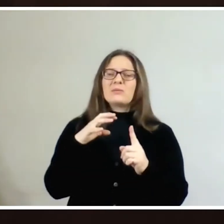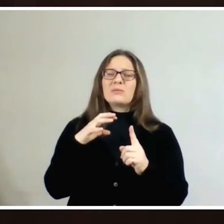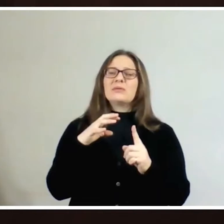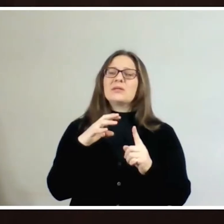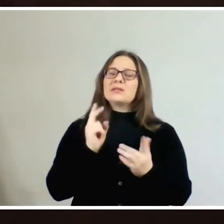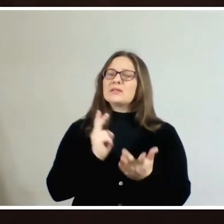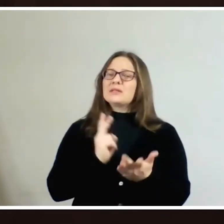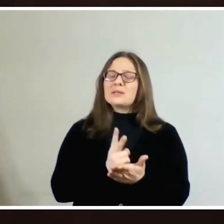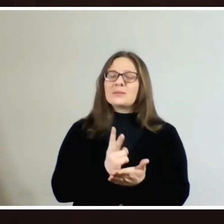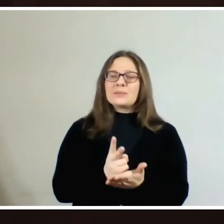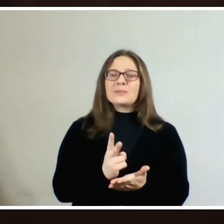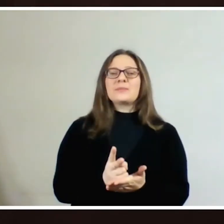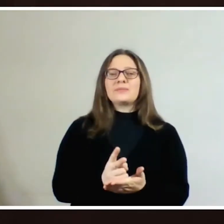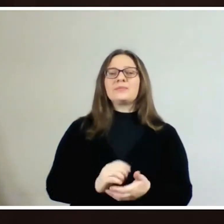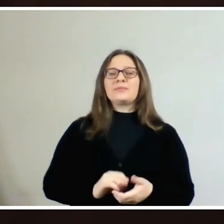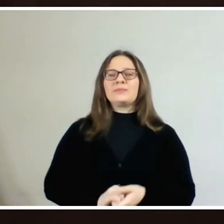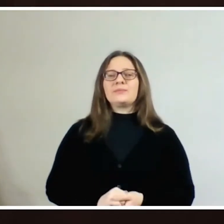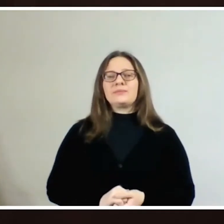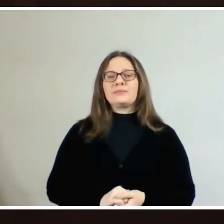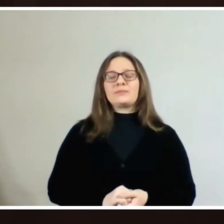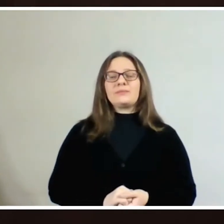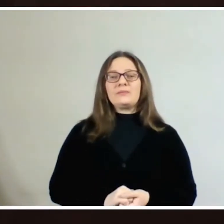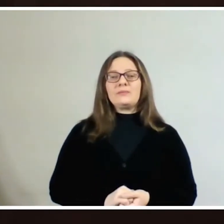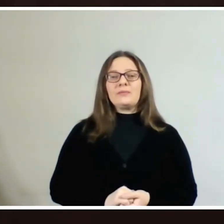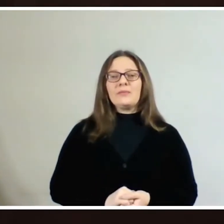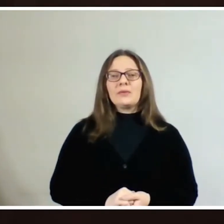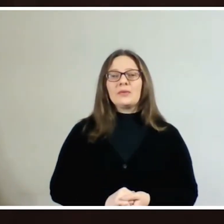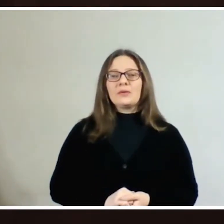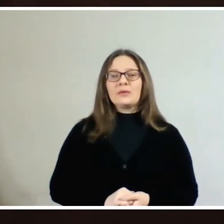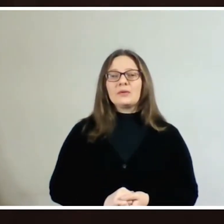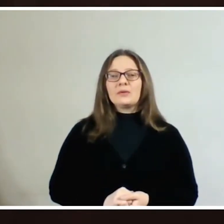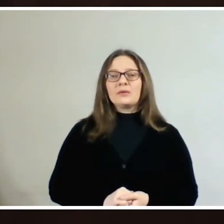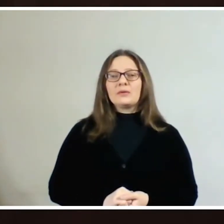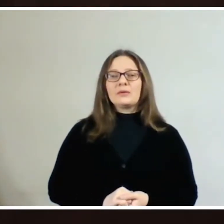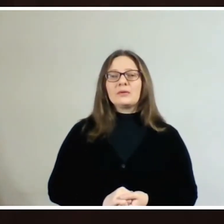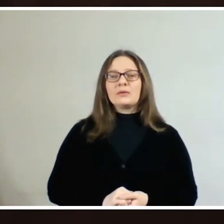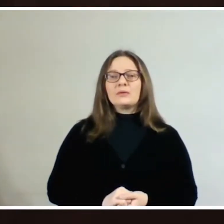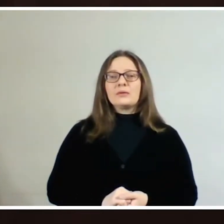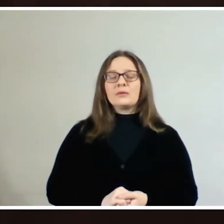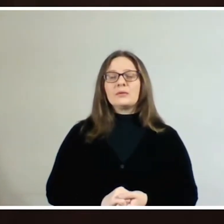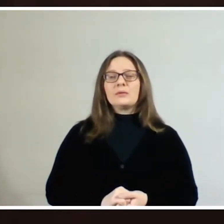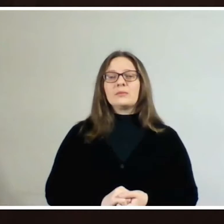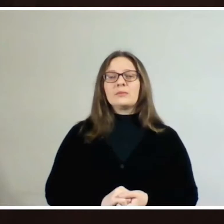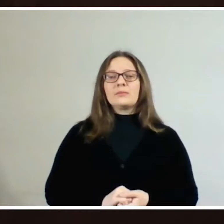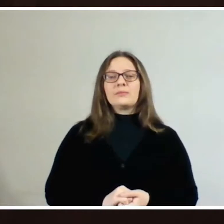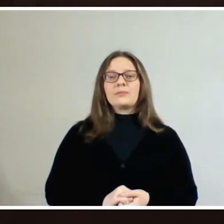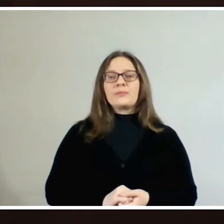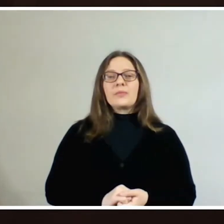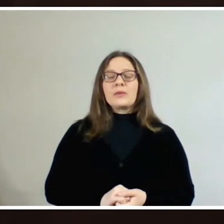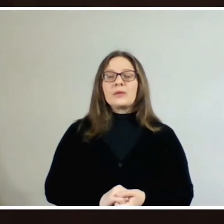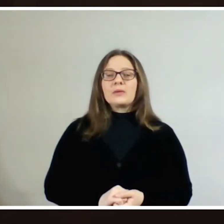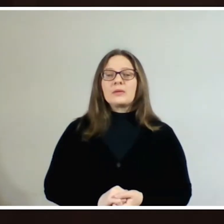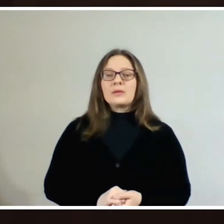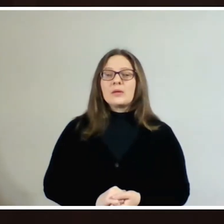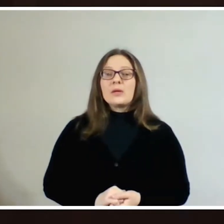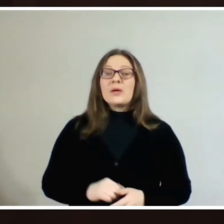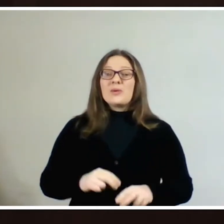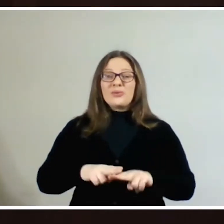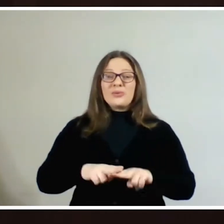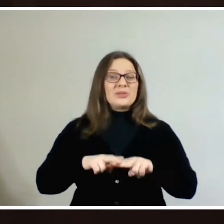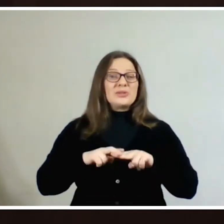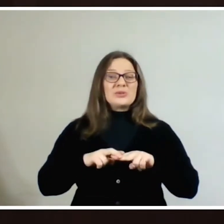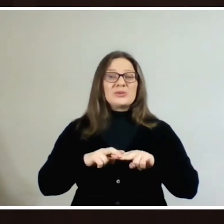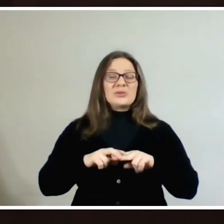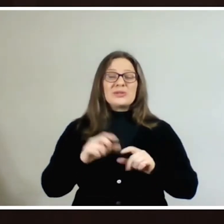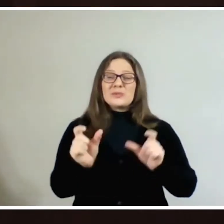que, né, os homens passassem a ter o amor pelos cargos. E porque